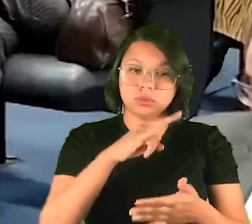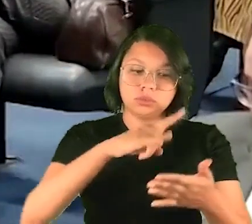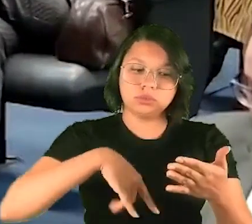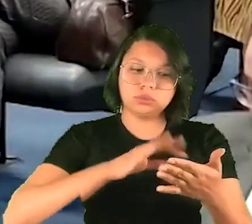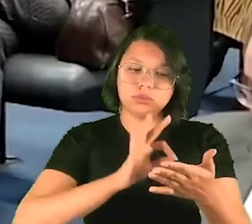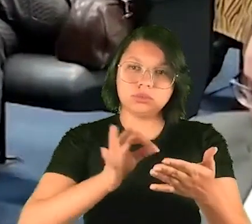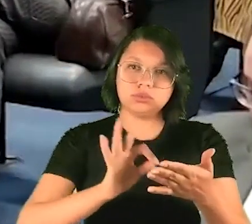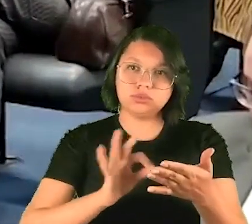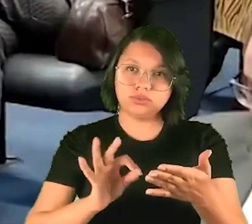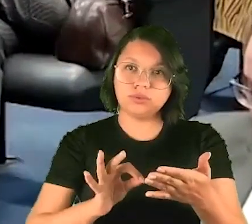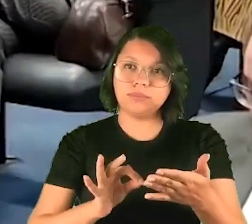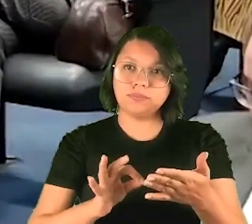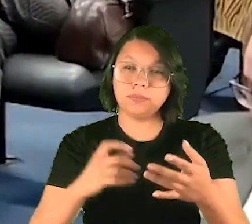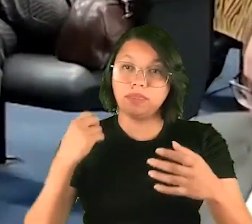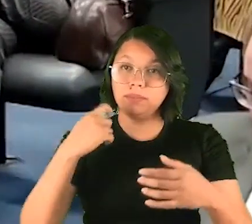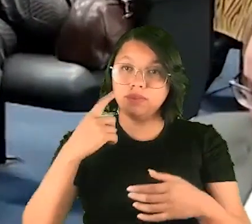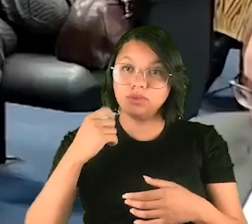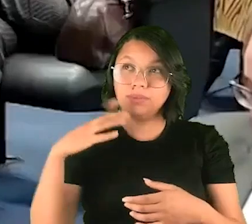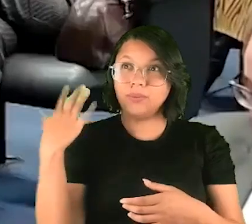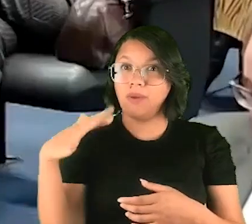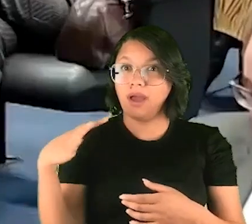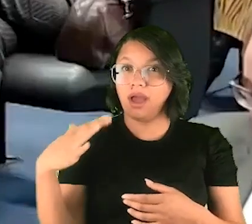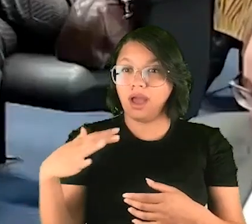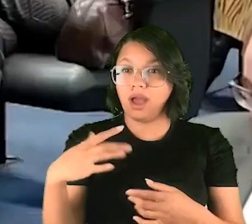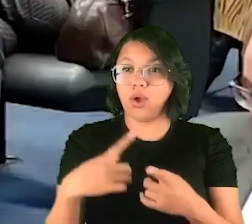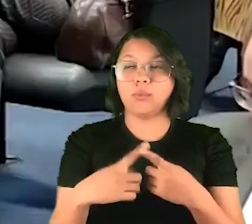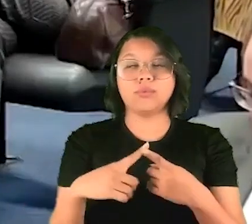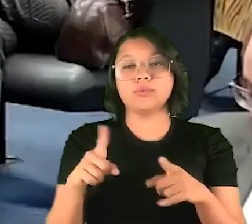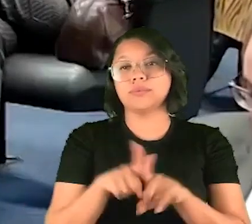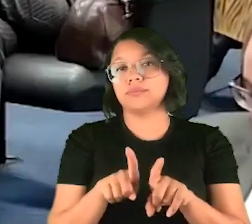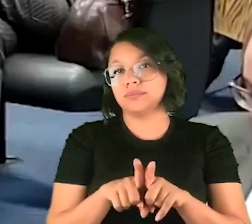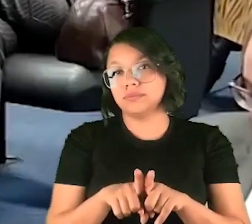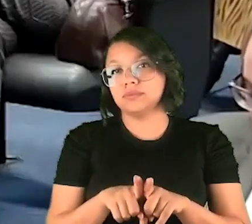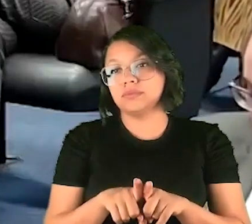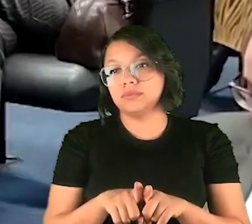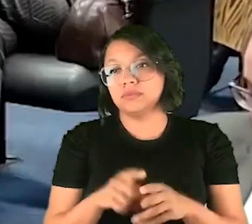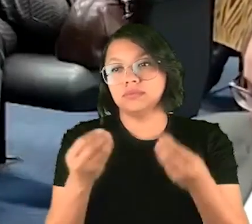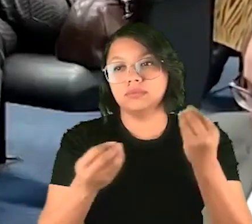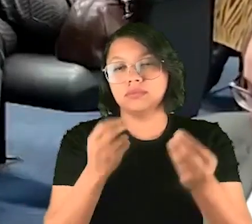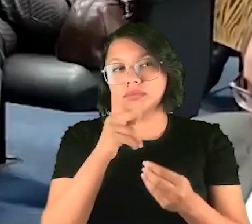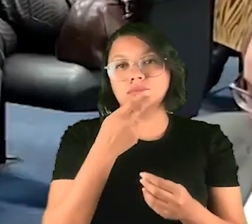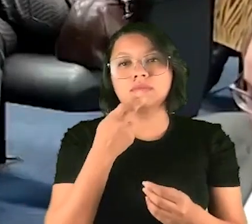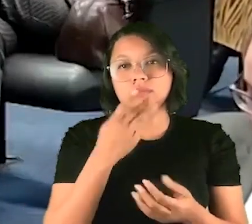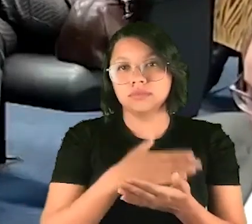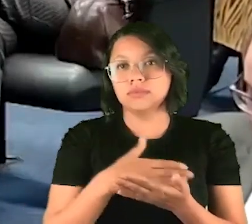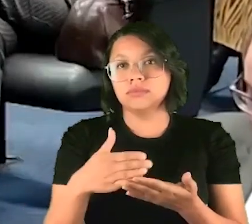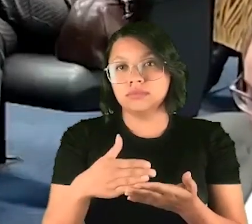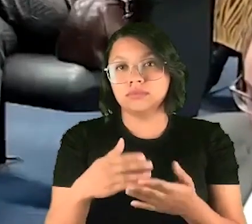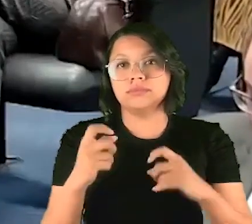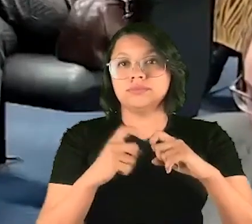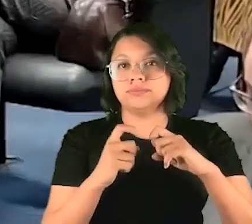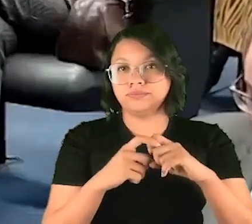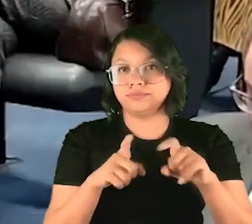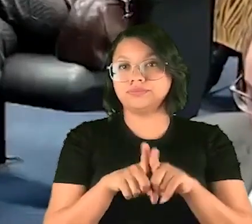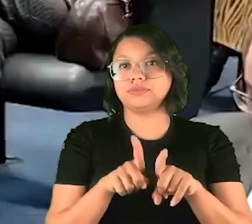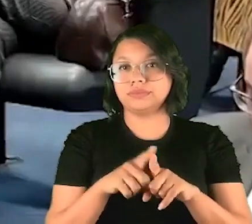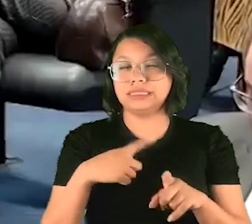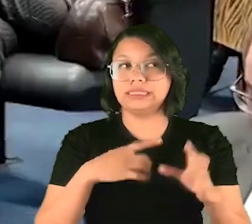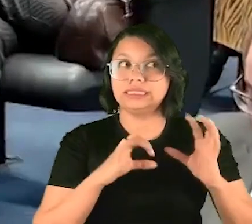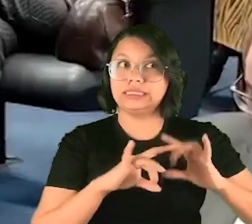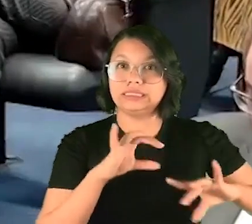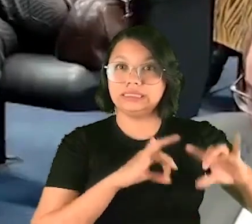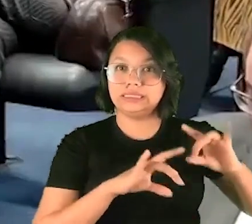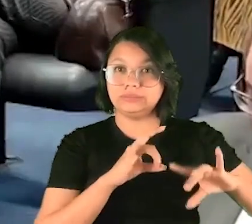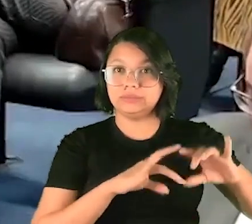médico prescreve um medicamento de alto custo. Porque também tem como o senhor disse